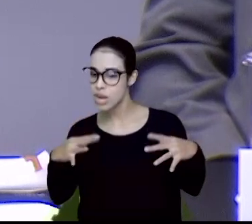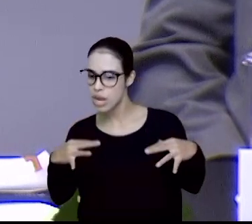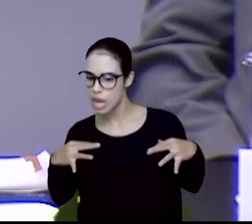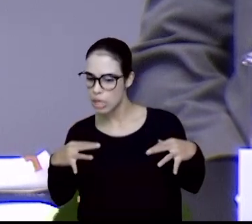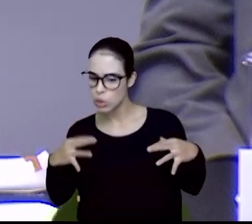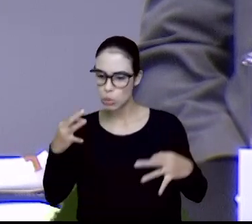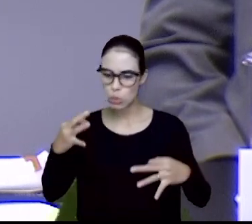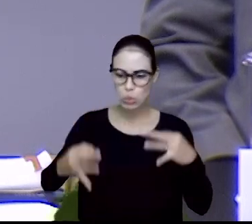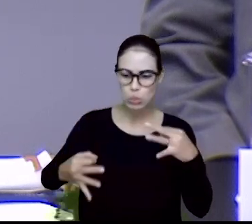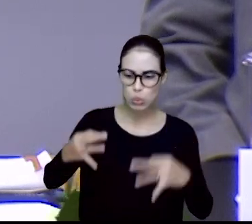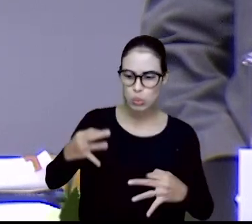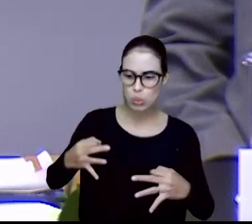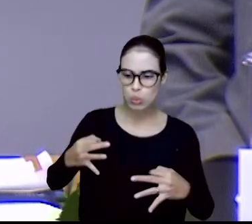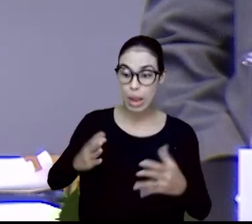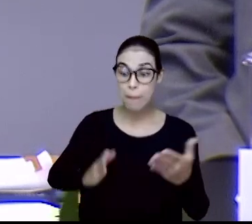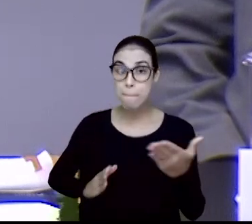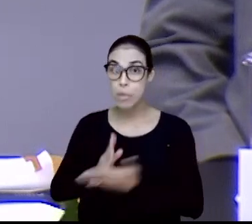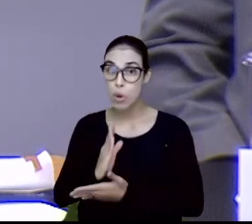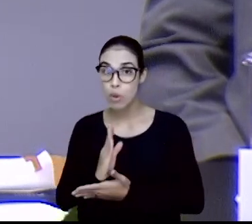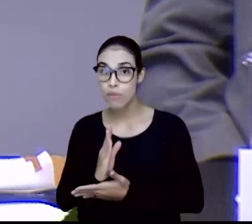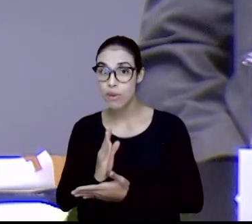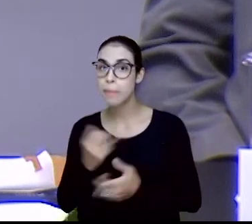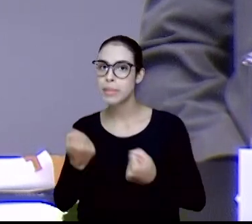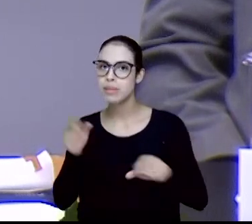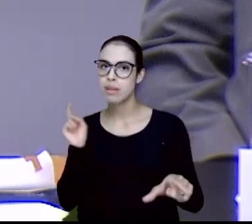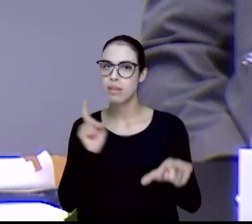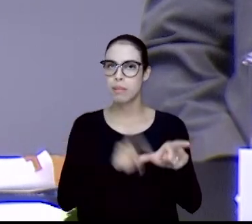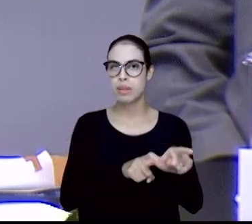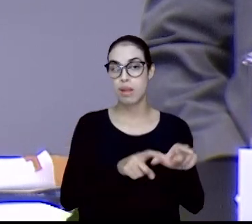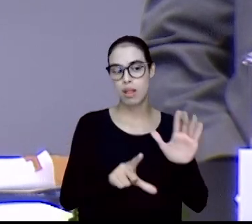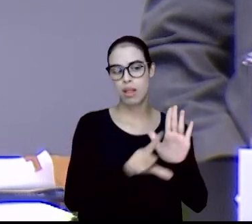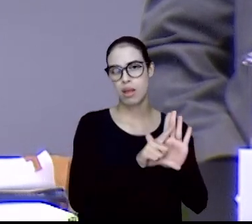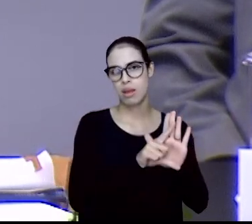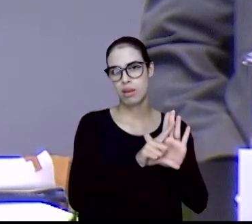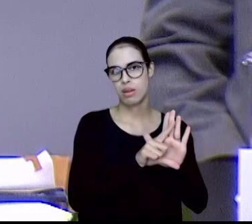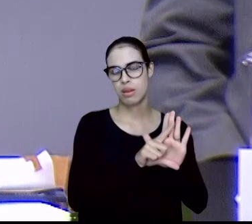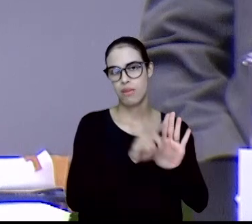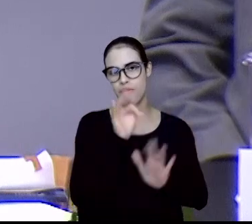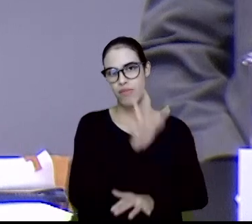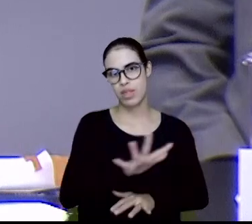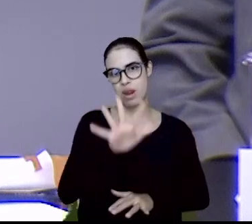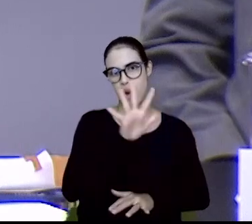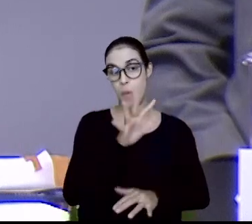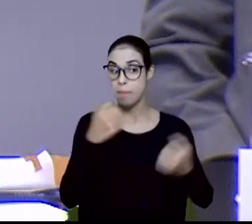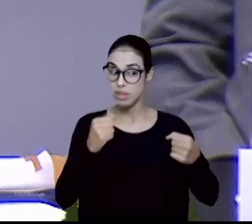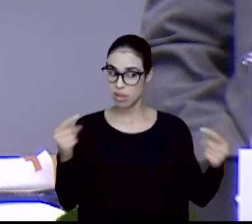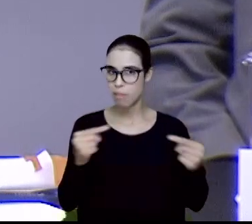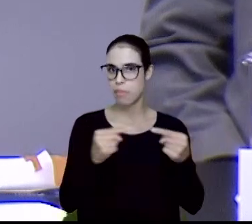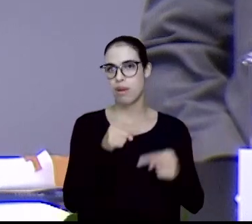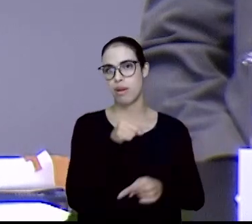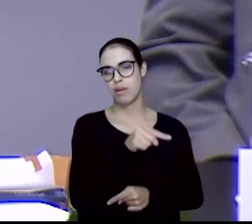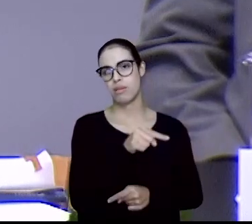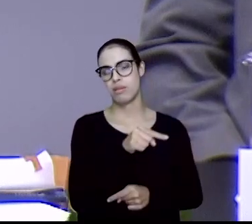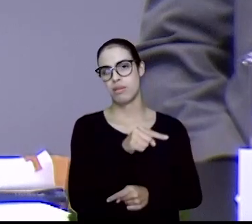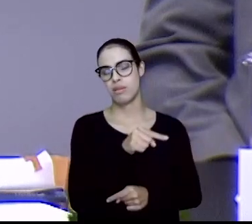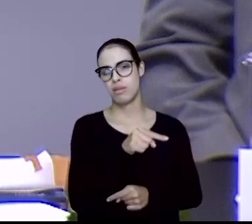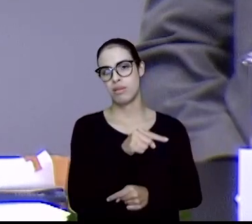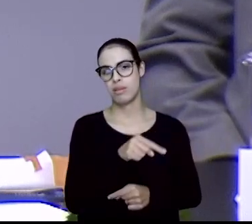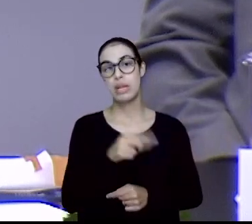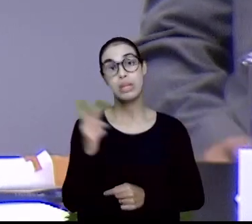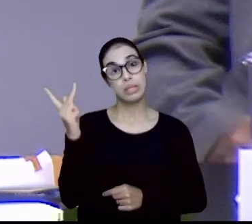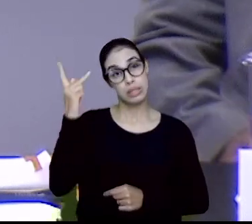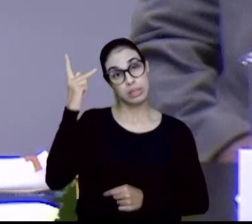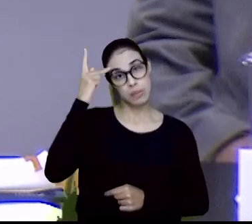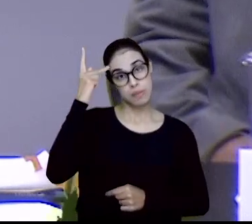lei federal. Essa foi uma regra geral que o Supremo estabeleceu. Não obstante isso, em São Paulo